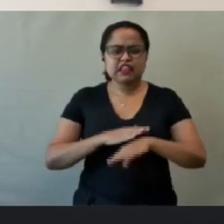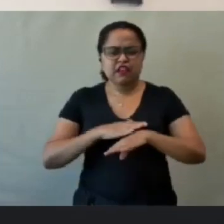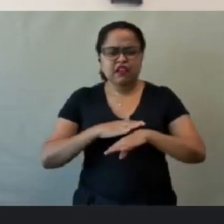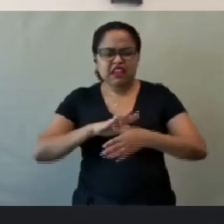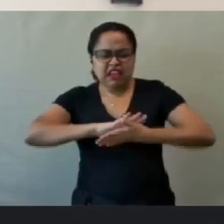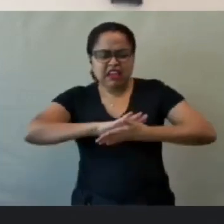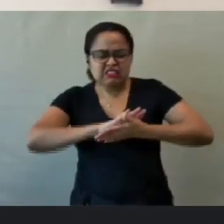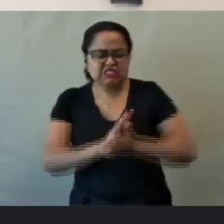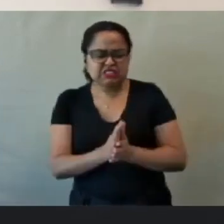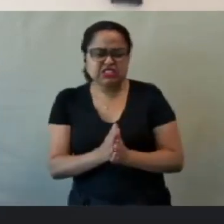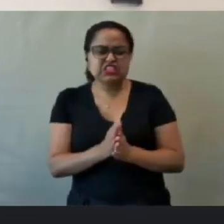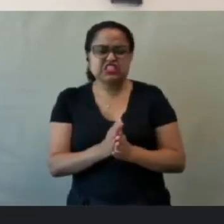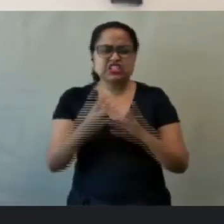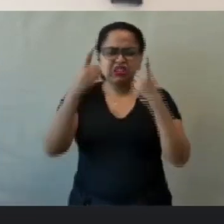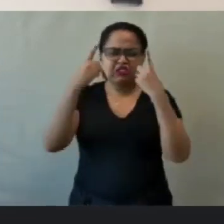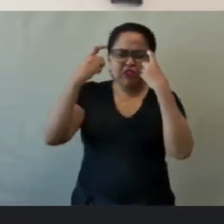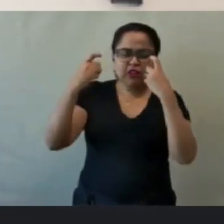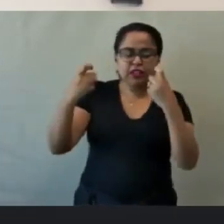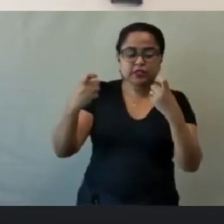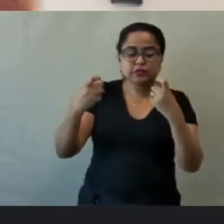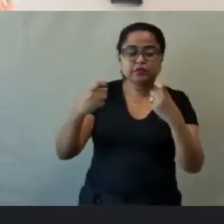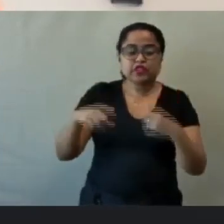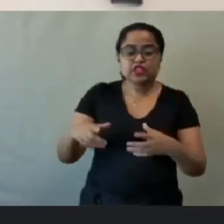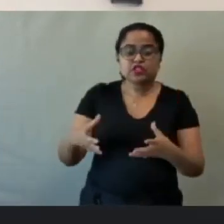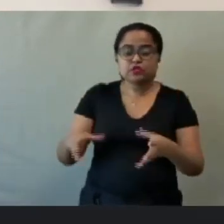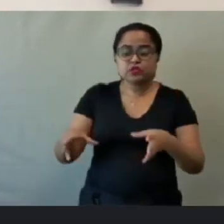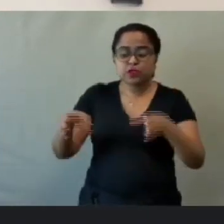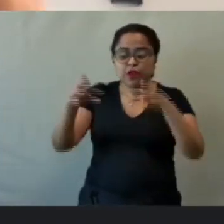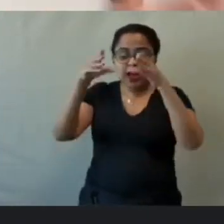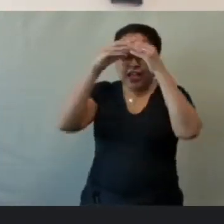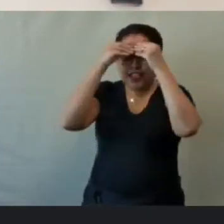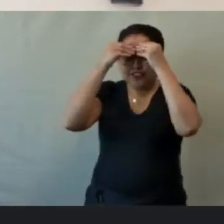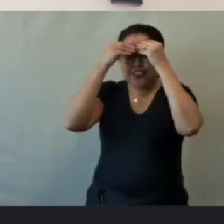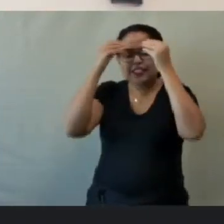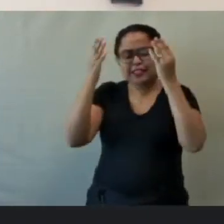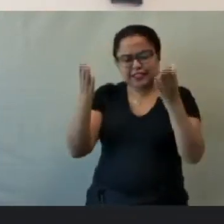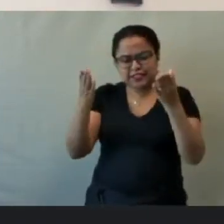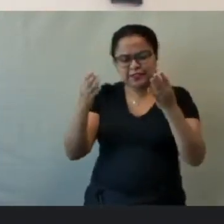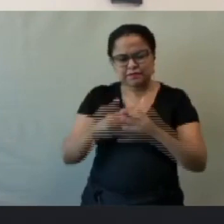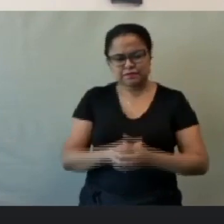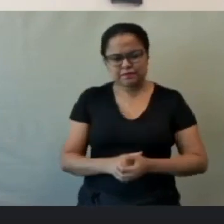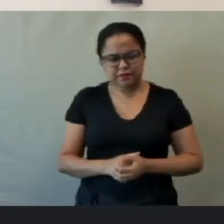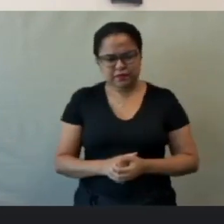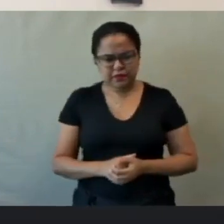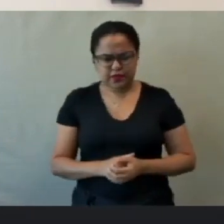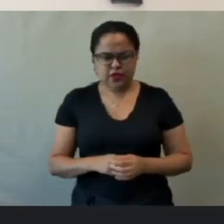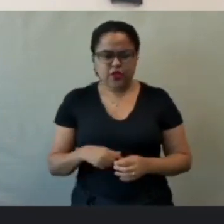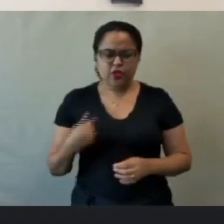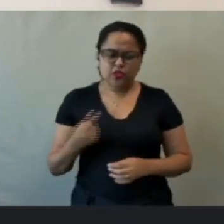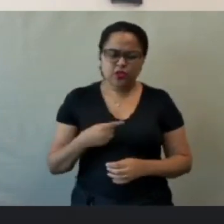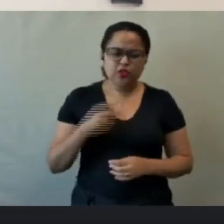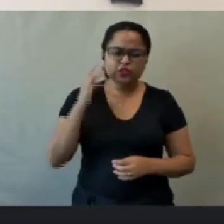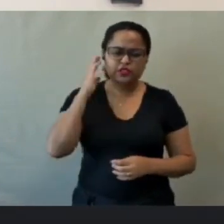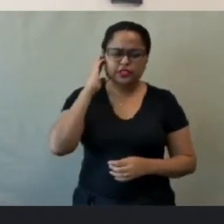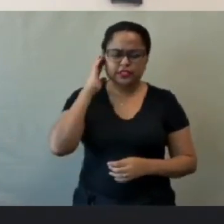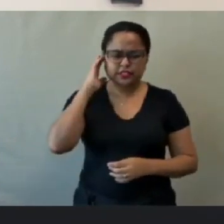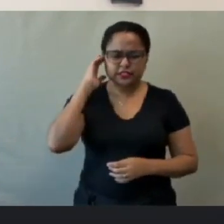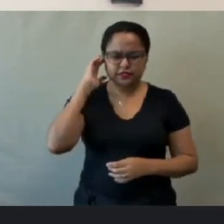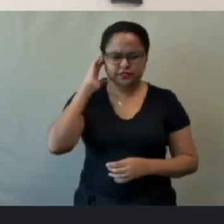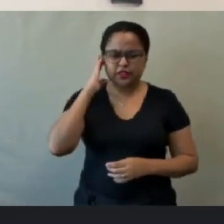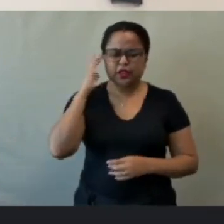são aprendidas, né? E, lamentavelmente, a gente ainda vê assim,